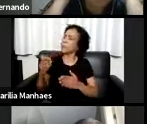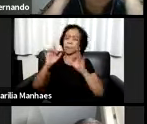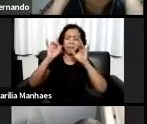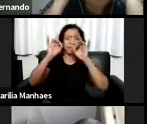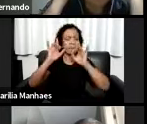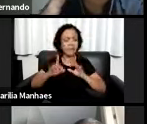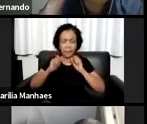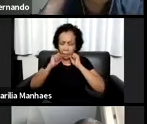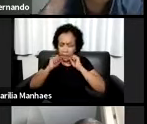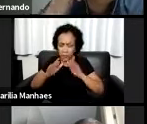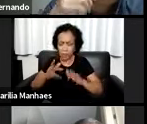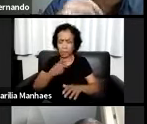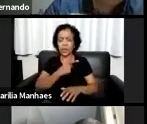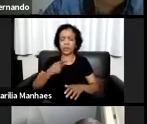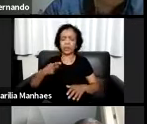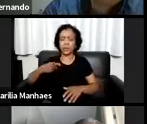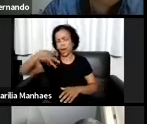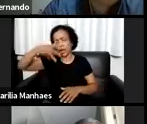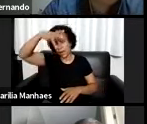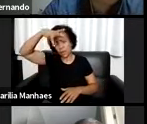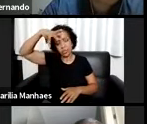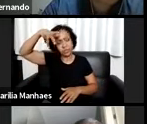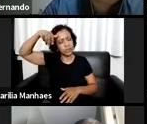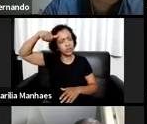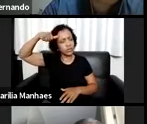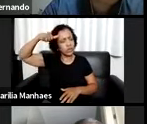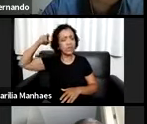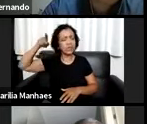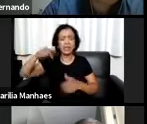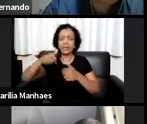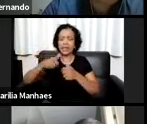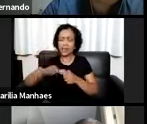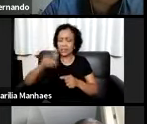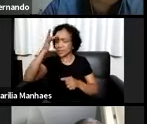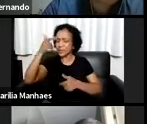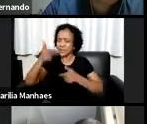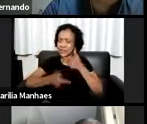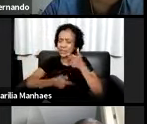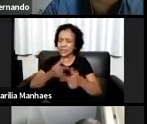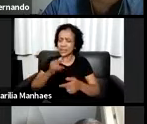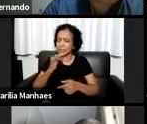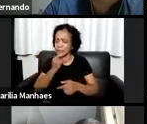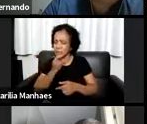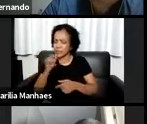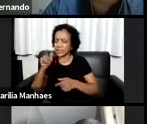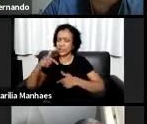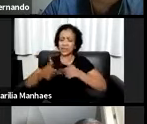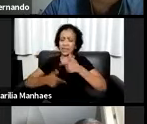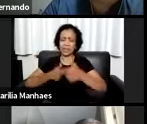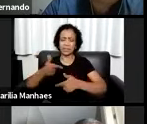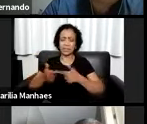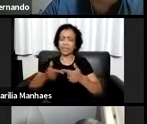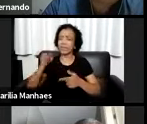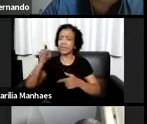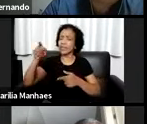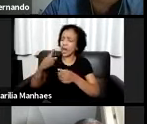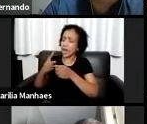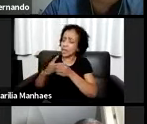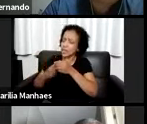do Amazonas, abençoa aqueles servos e servas do Senhor, ó Pai, que estão naquela região tão importante para